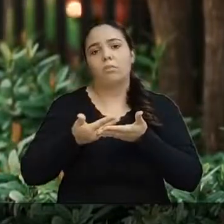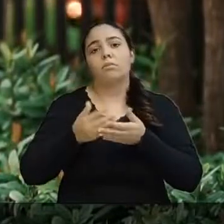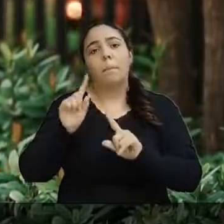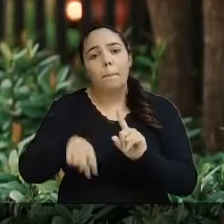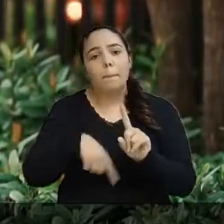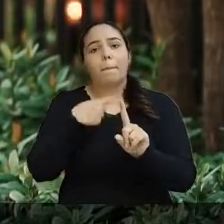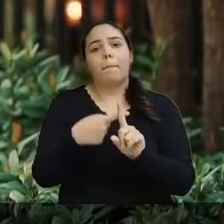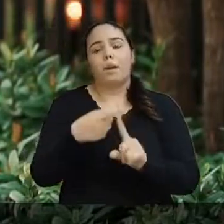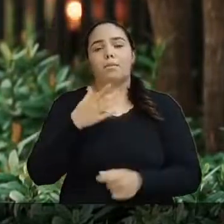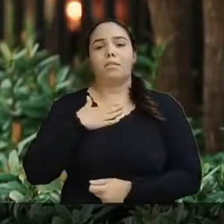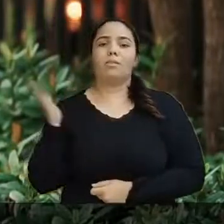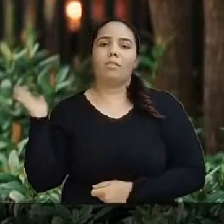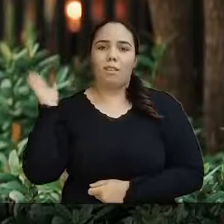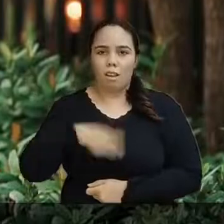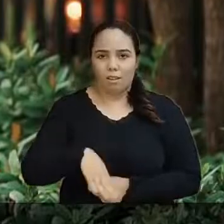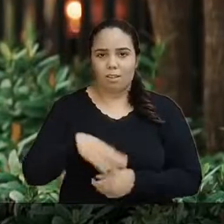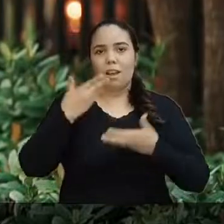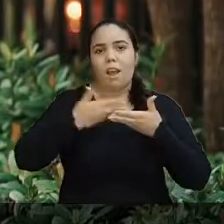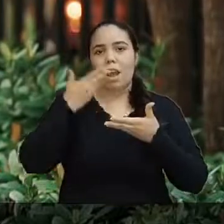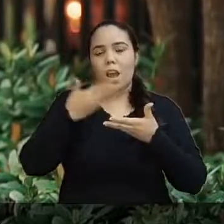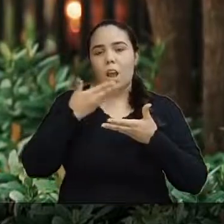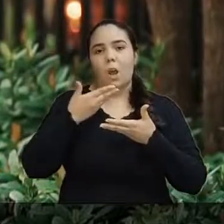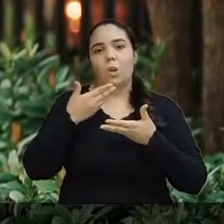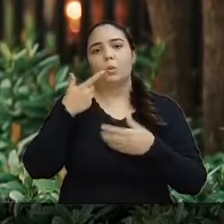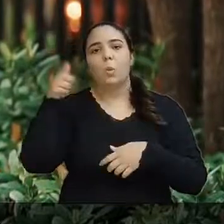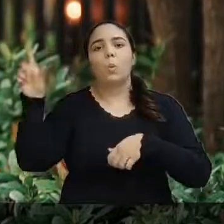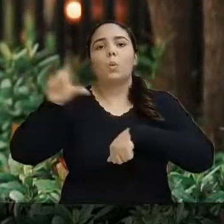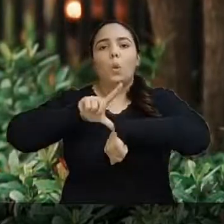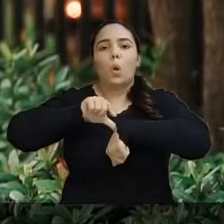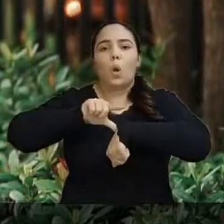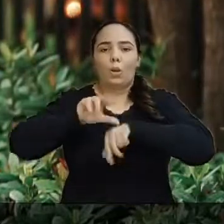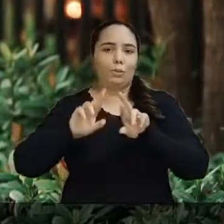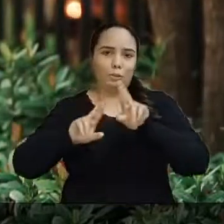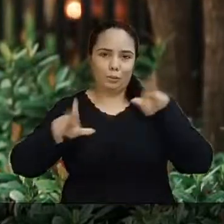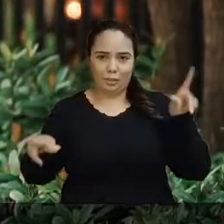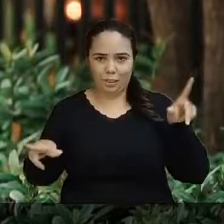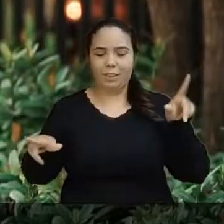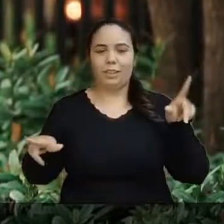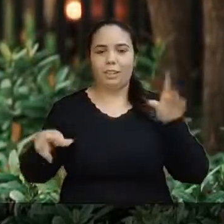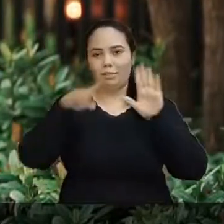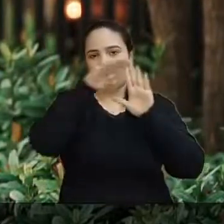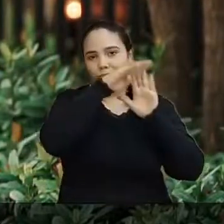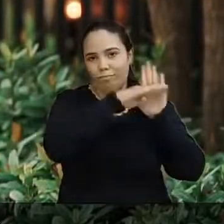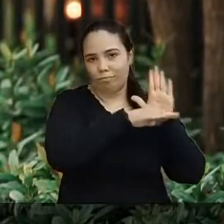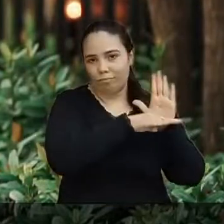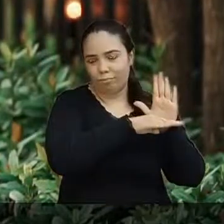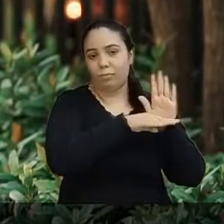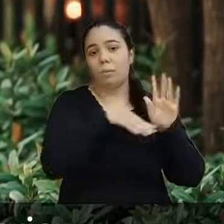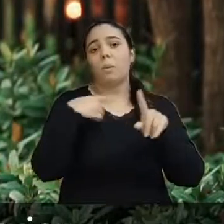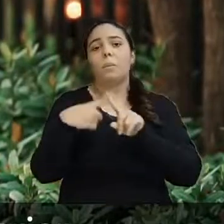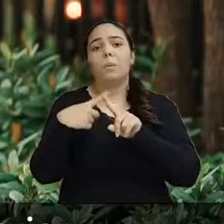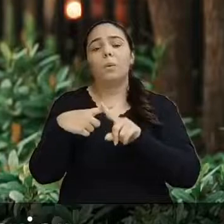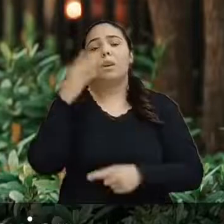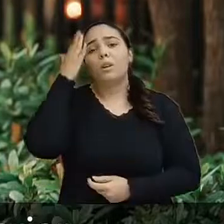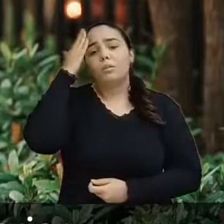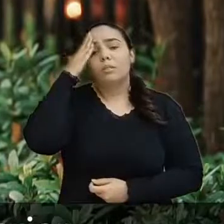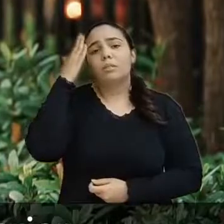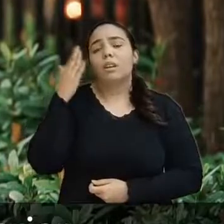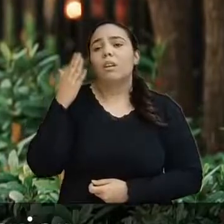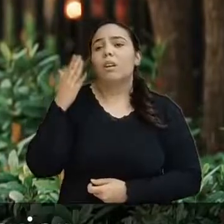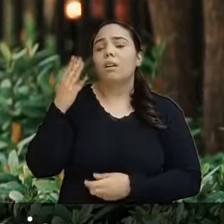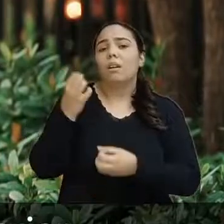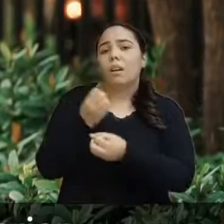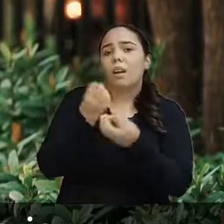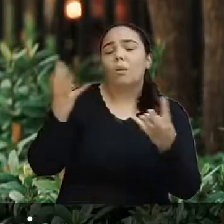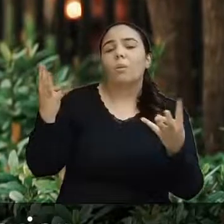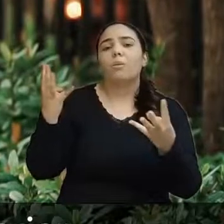caldo, eu trazia um outro caldo no horário diferenciado. Porque eu sei